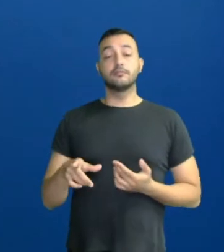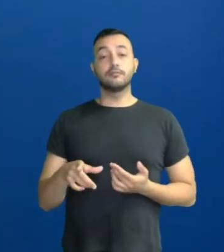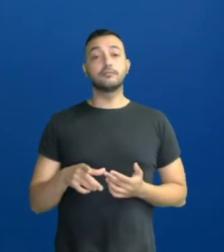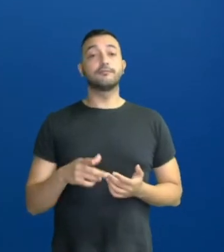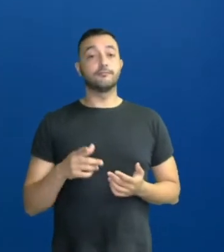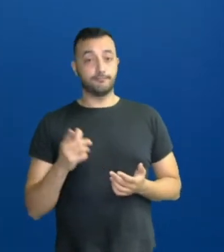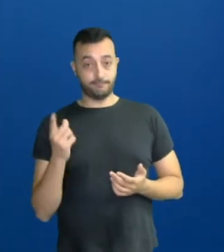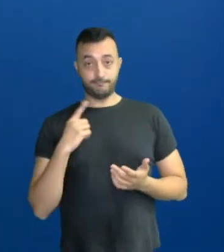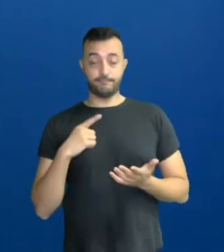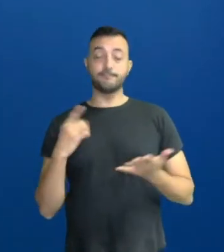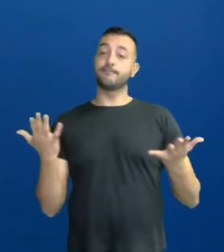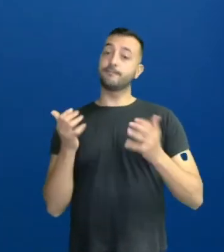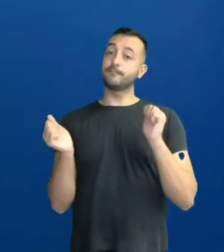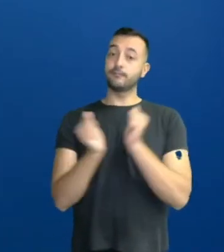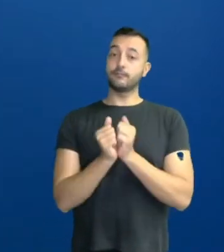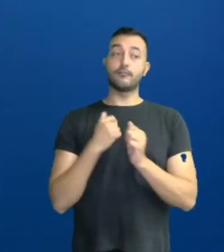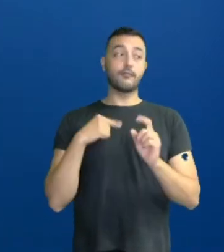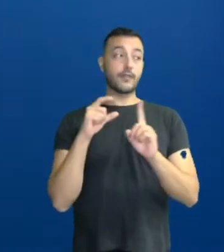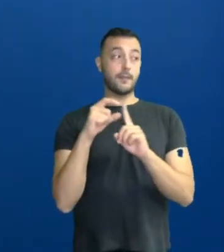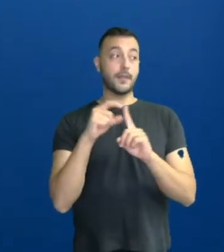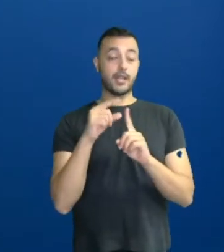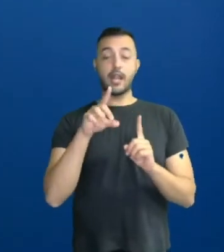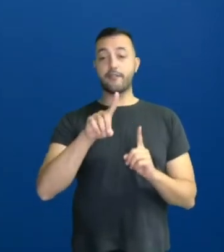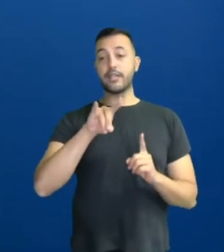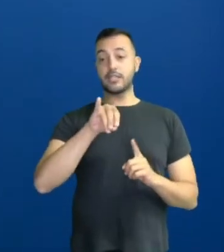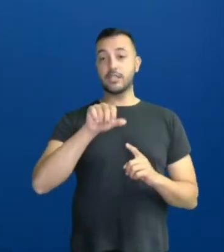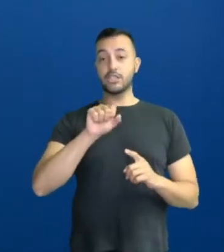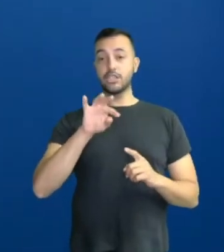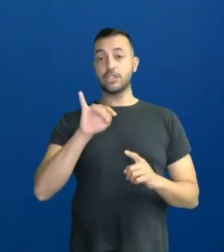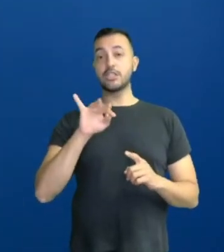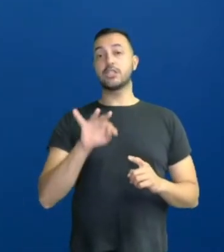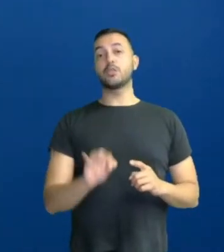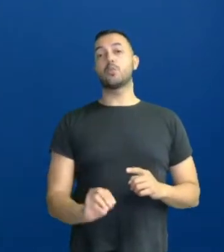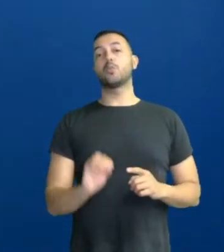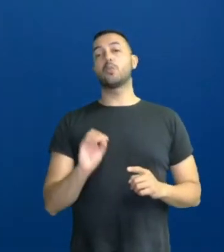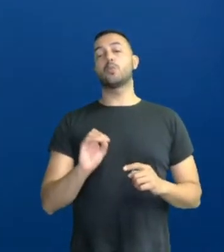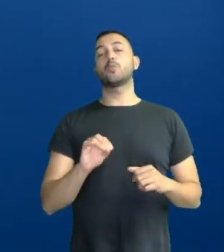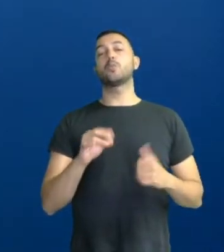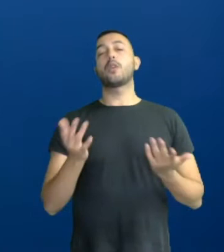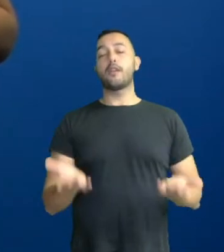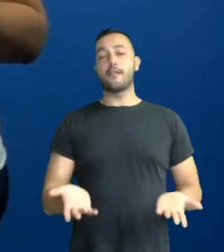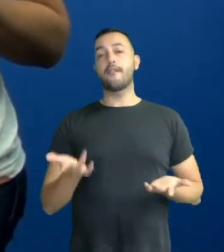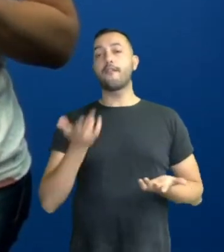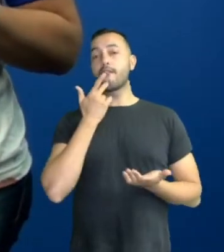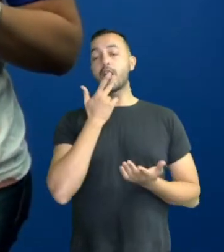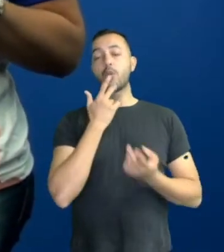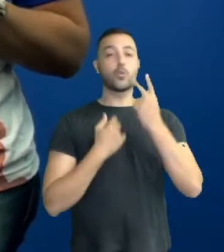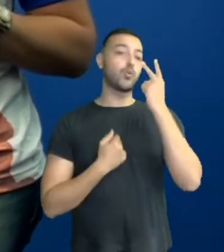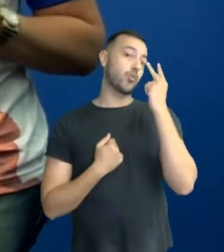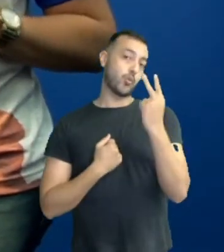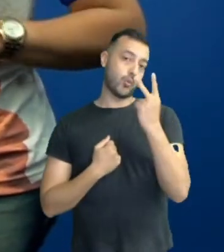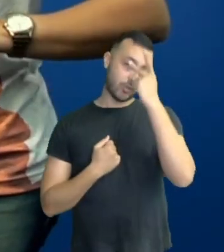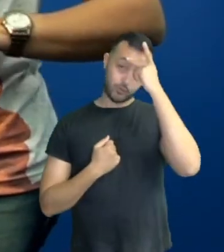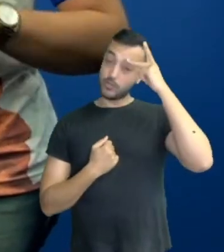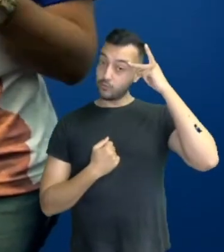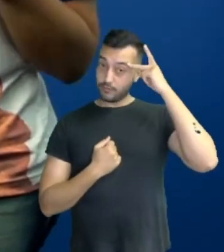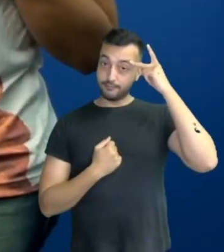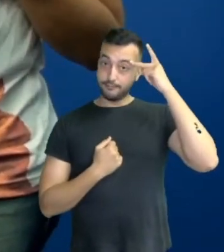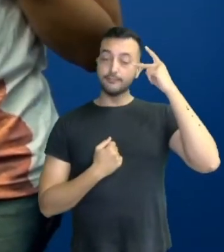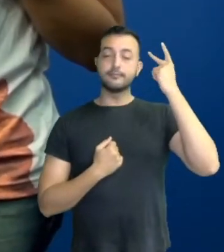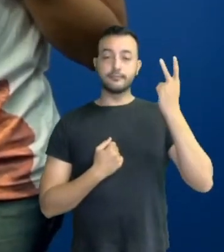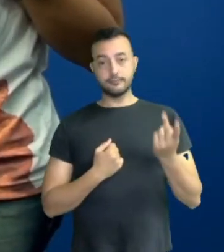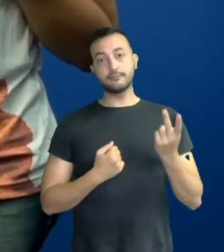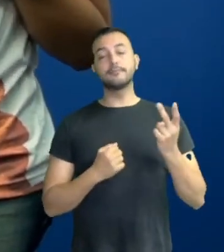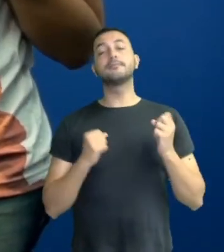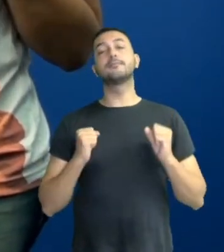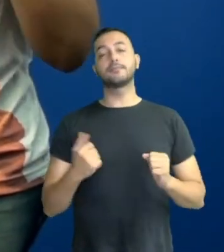nessa questão aqui com vocês, eu trouxe a palavra distinto. Vê. Nesse caso aqui, ele já fala de 2 pessoas, né? Eu